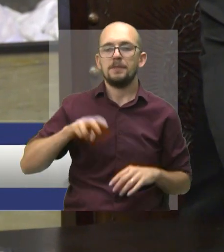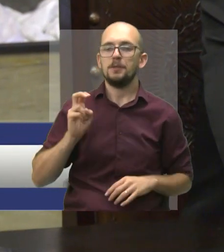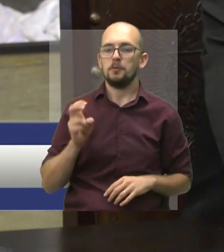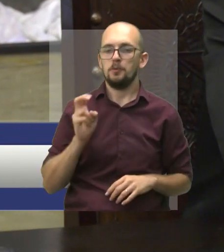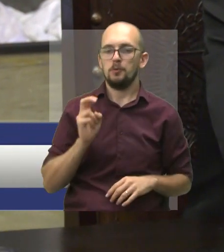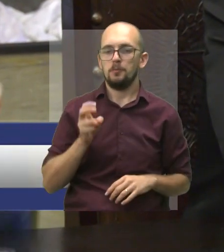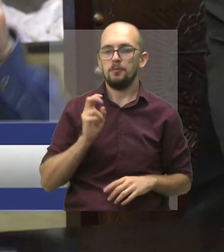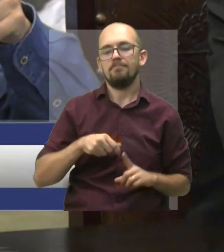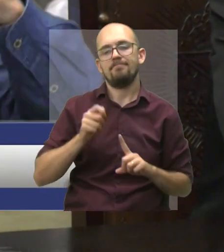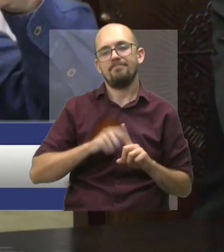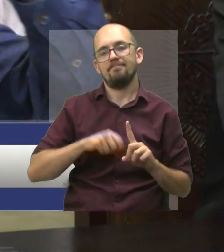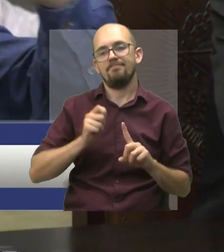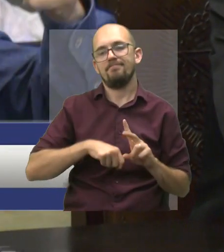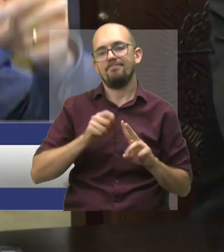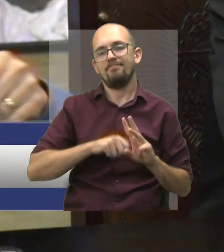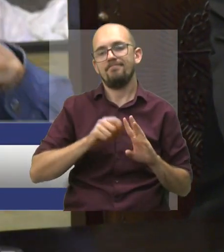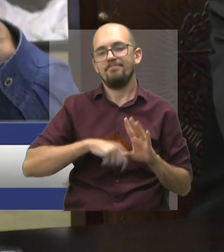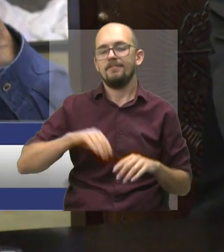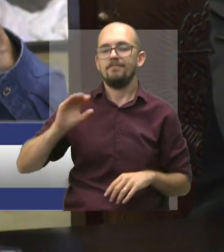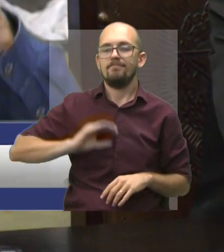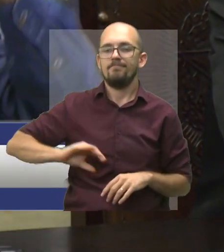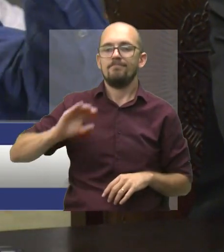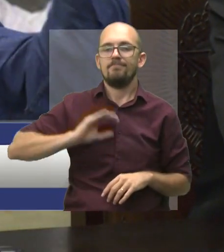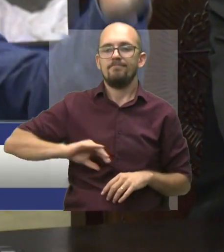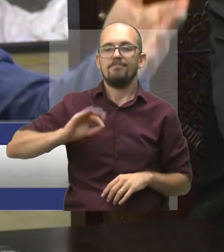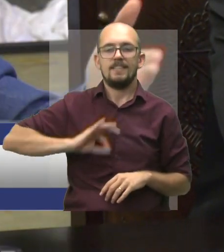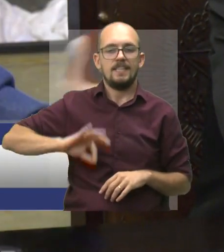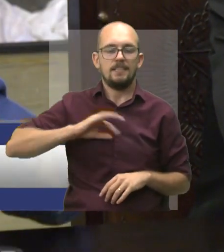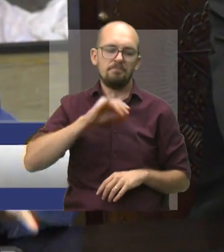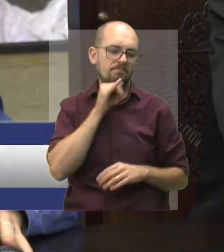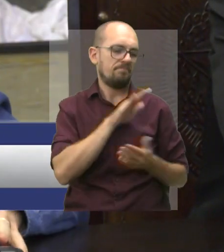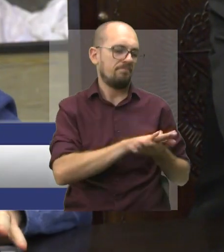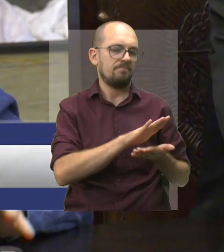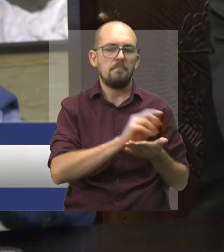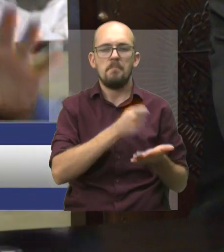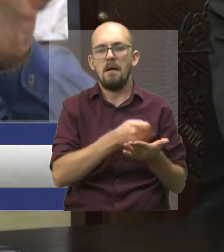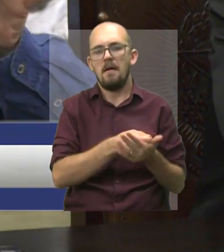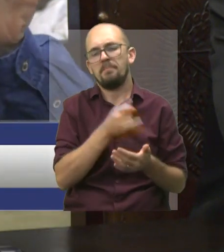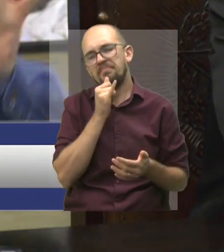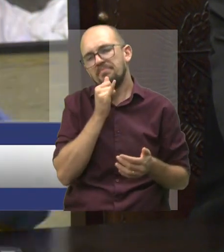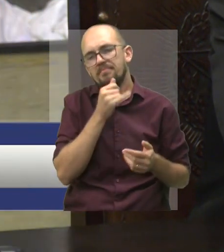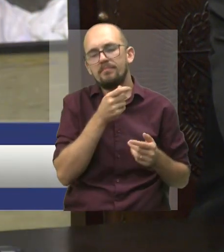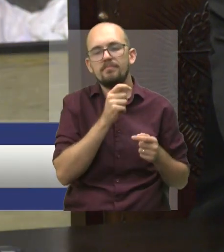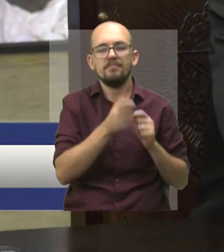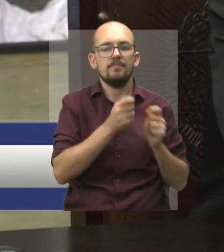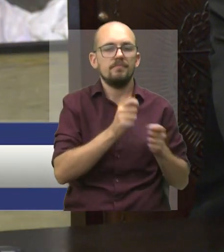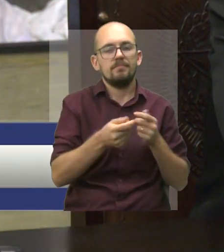você gasta, você tem despesas de 4.600, 4.500, sobra 300,